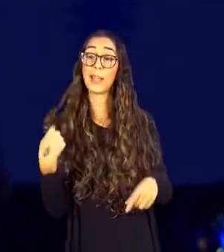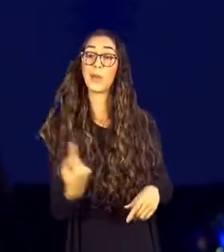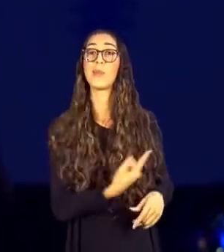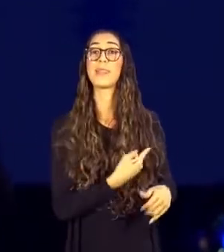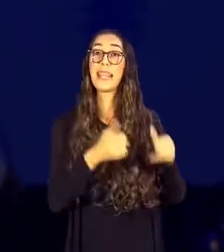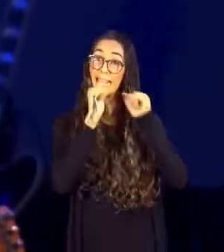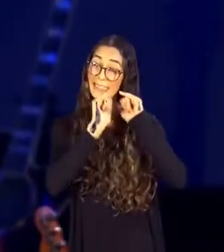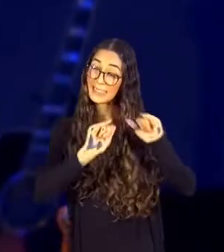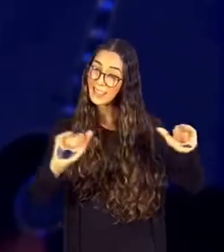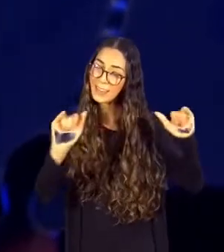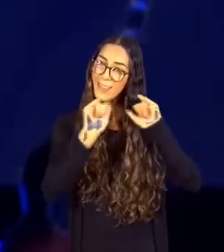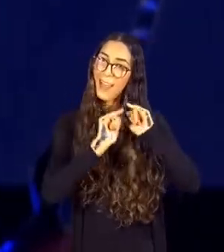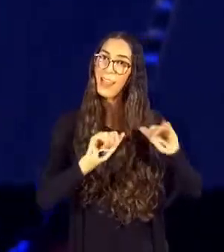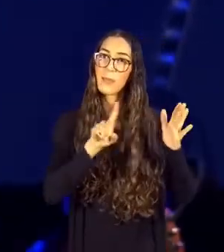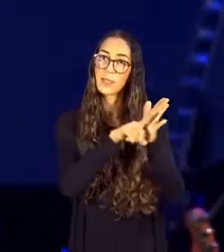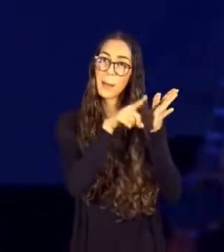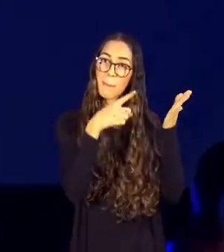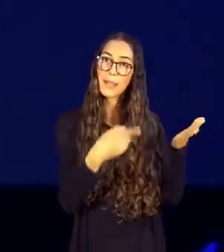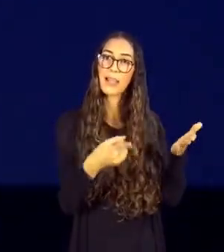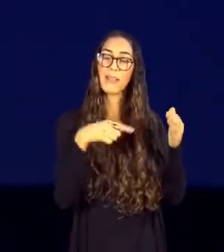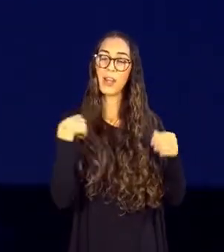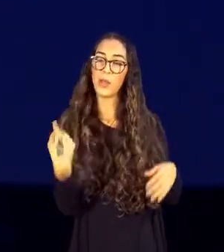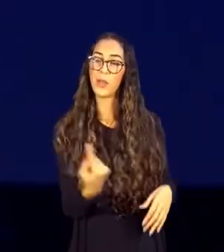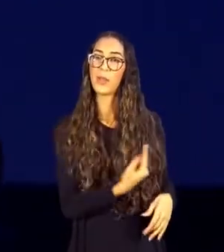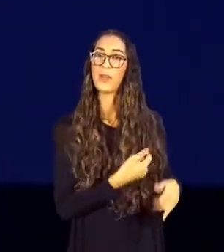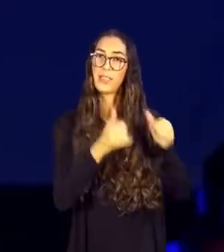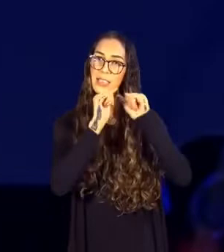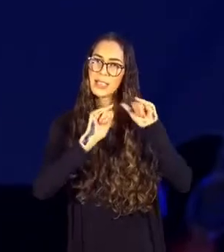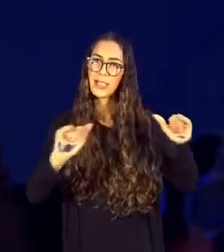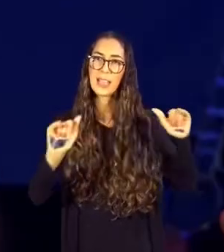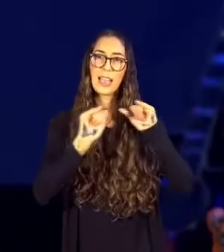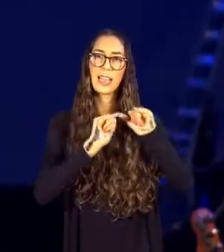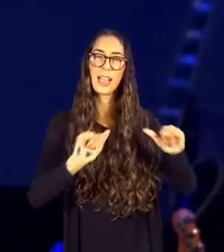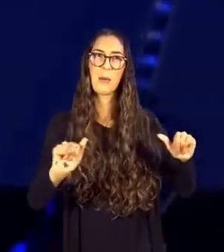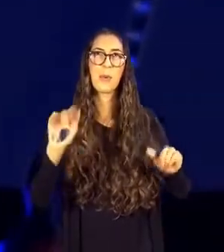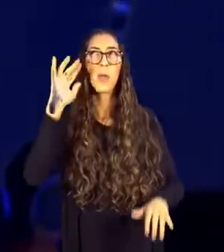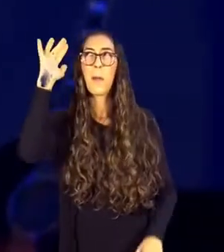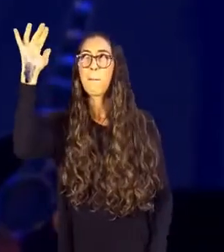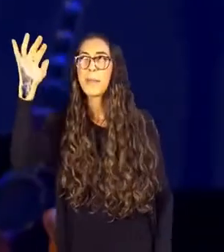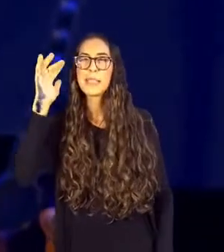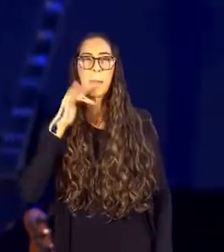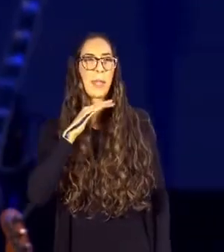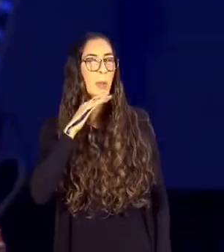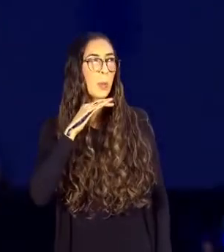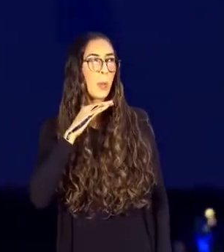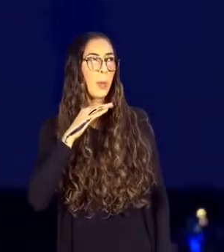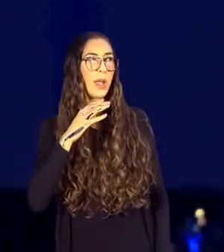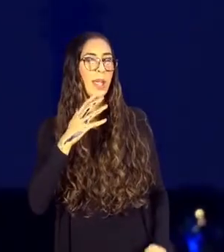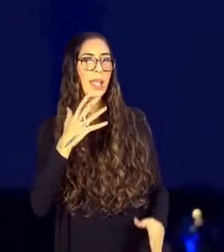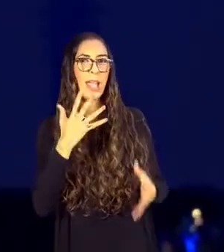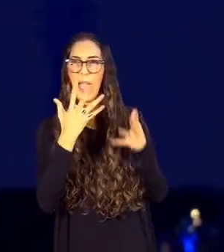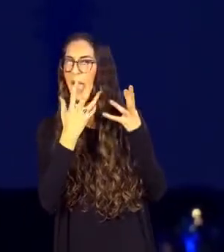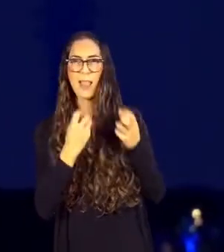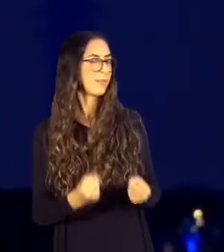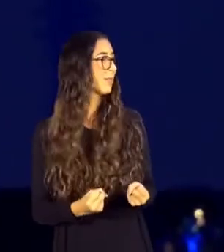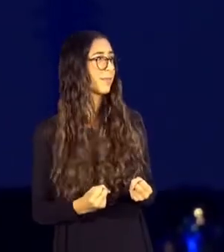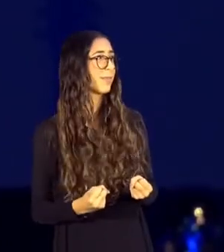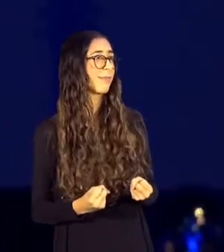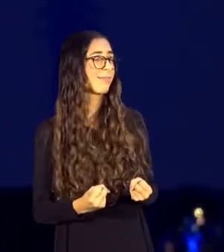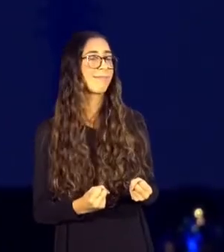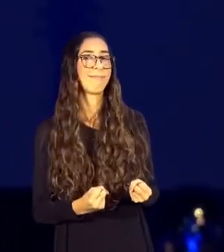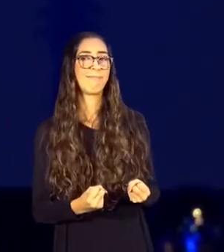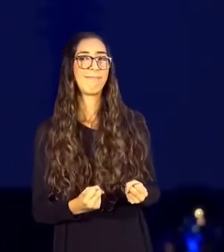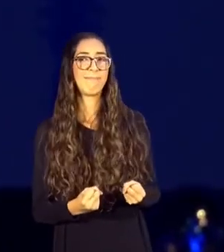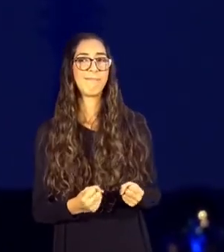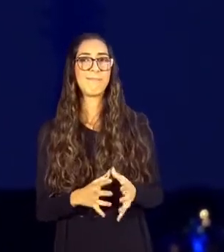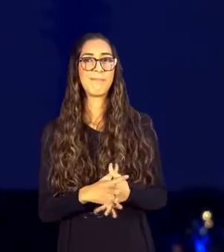Pai, eu tenho minha mente renovada em Ti. Eu não aceito esses pensamentos, eu rejeito esses pensamentos. E são vários tipos de pensamento. Pensamento